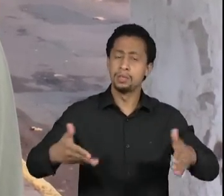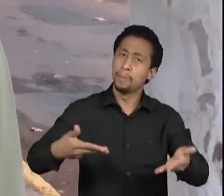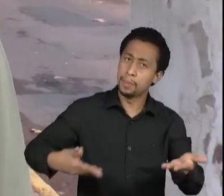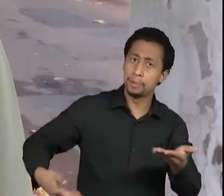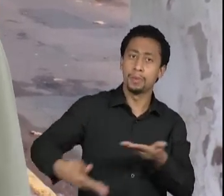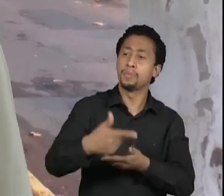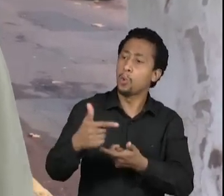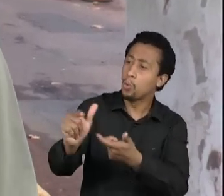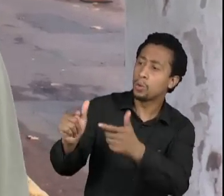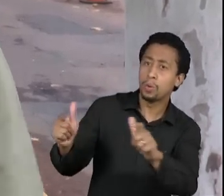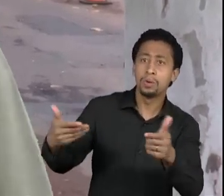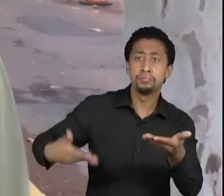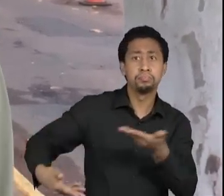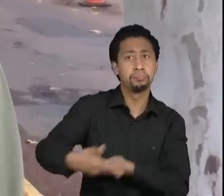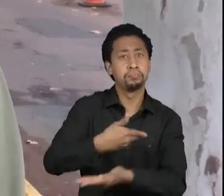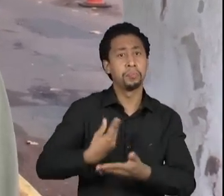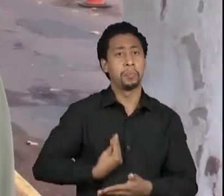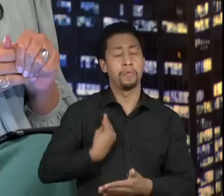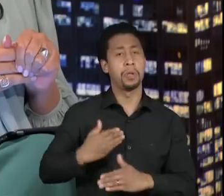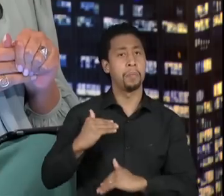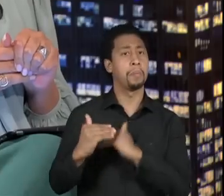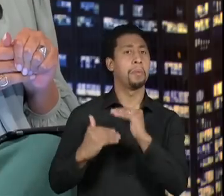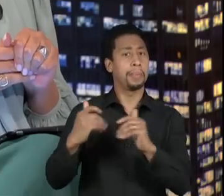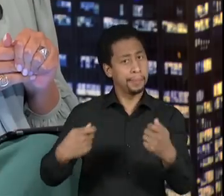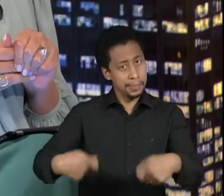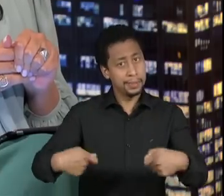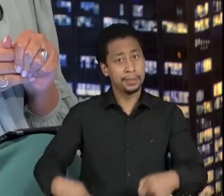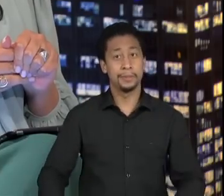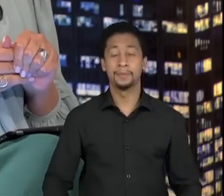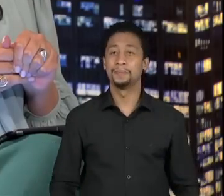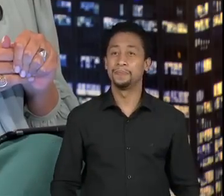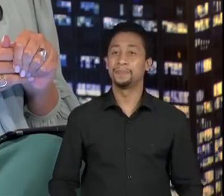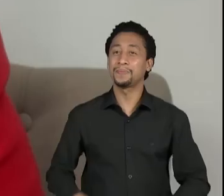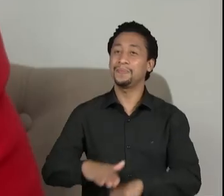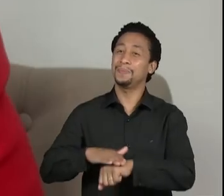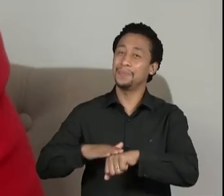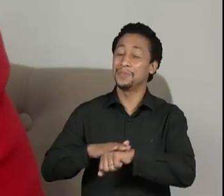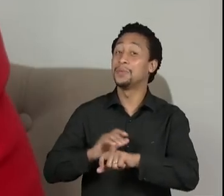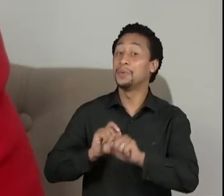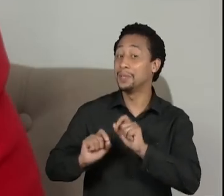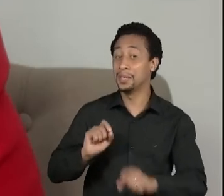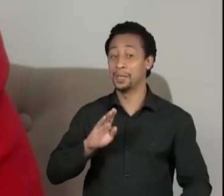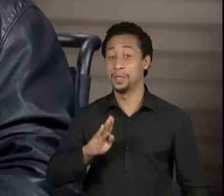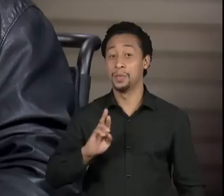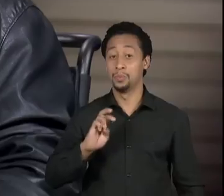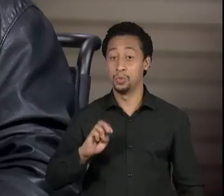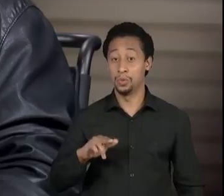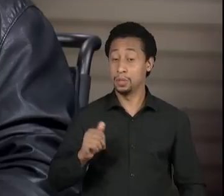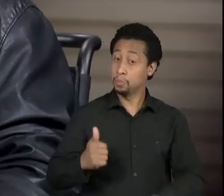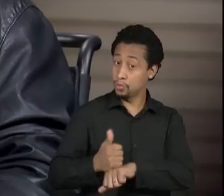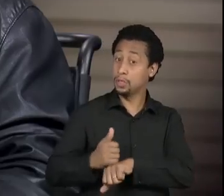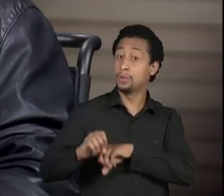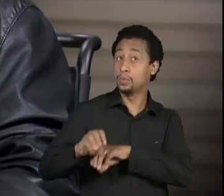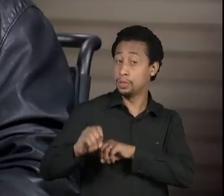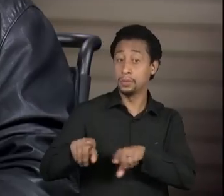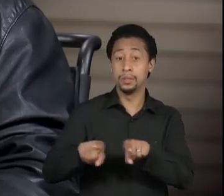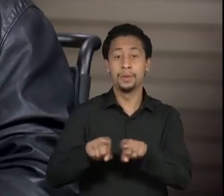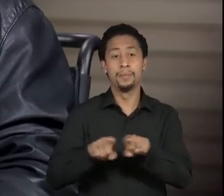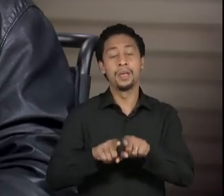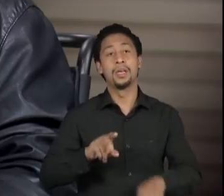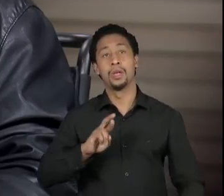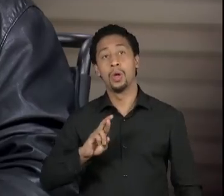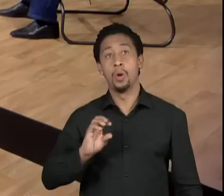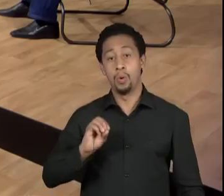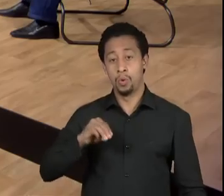o ensinamento da vida, né. Conversamos com a educadora Bruna Botelho e com também o educador Romualdo Portela de